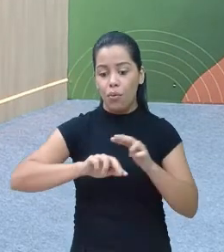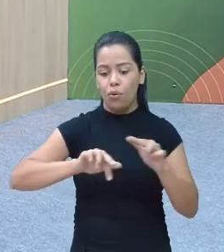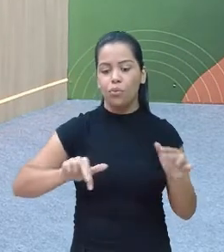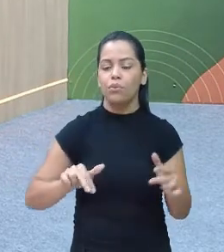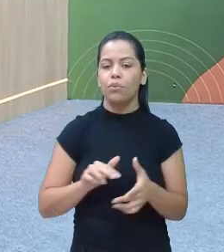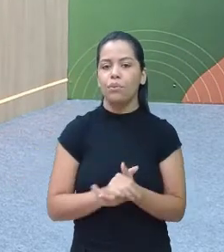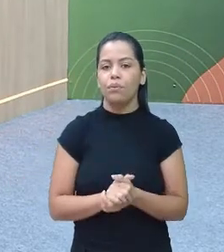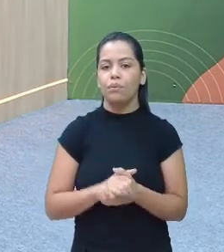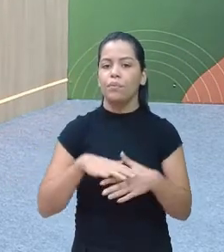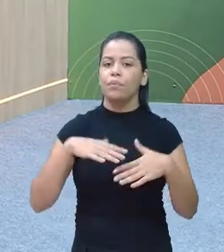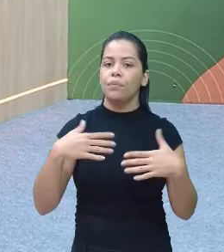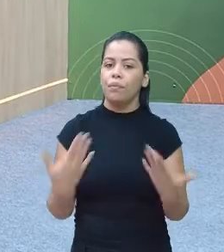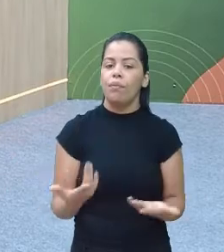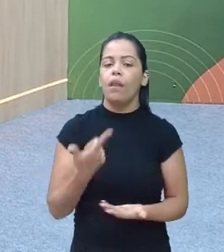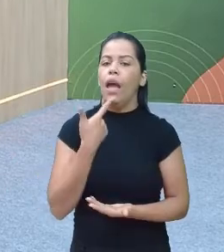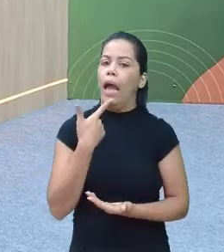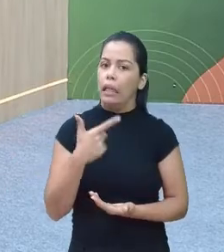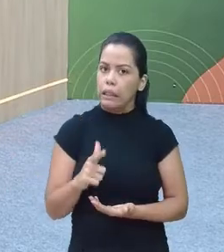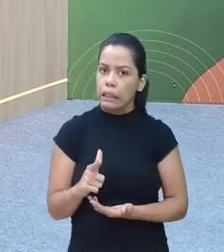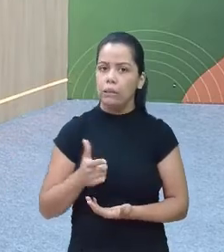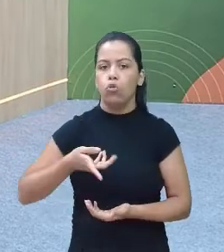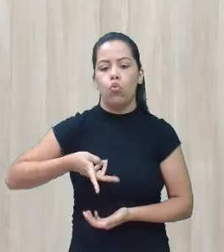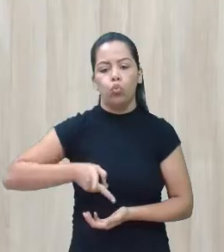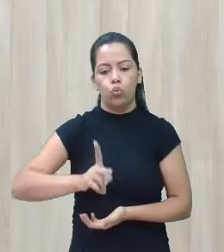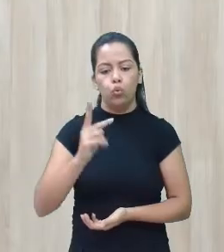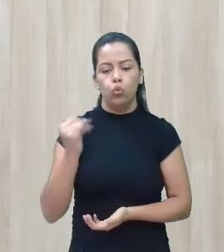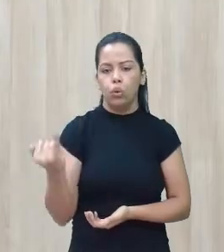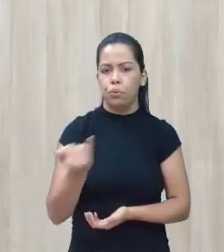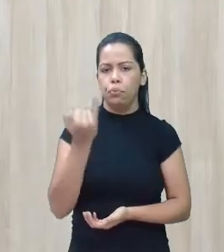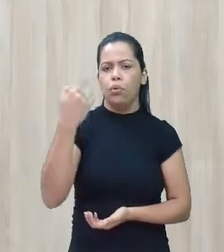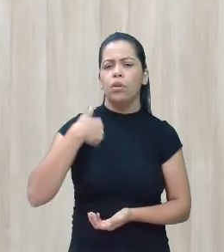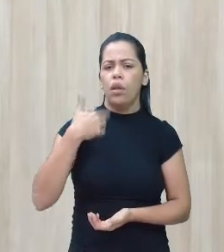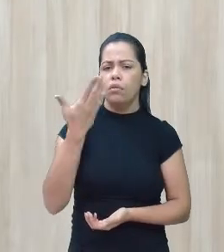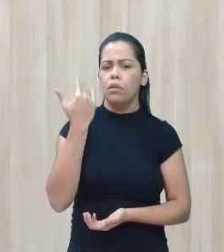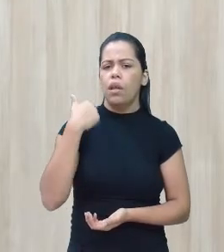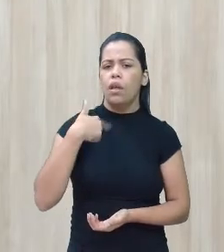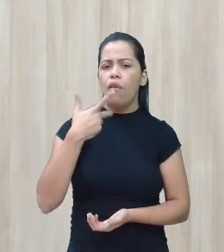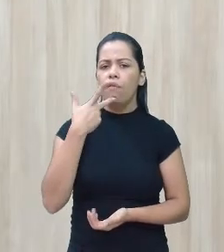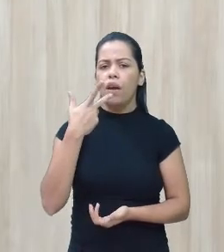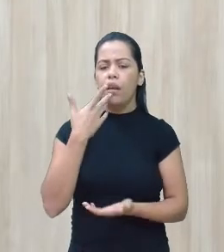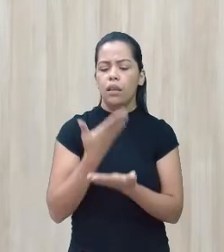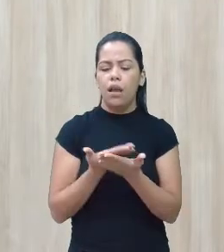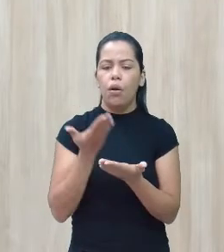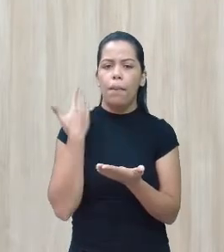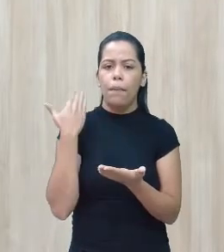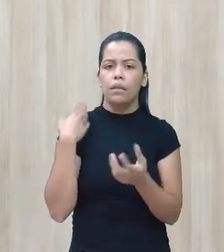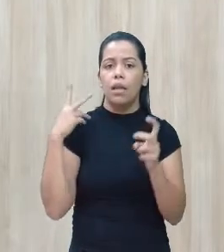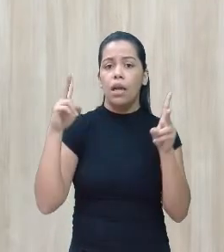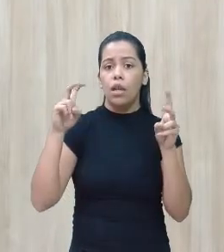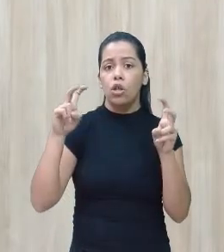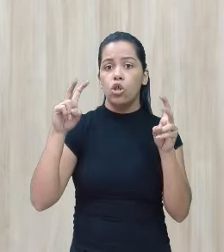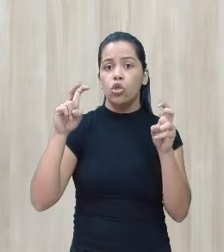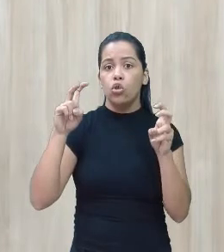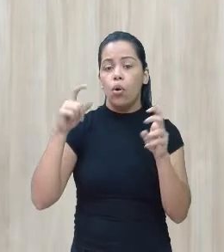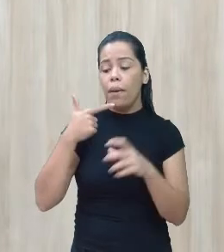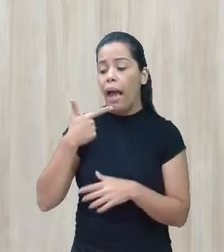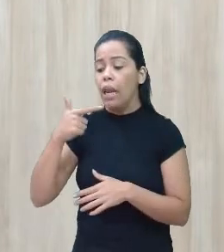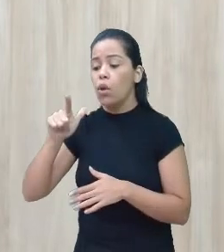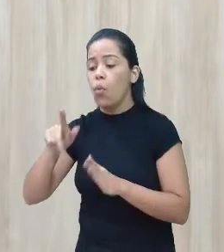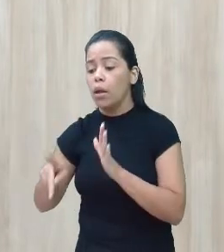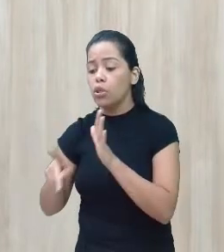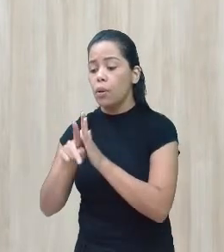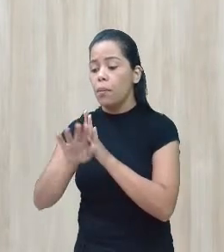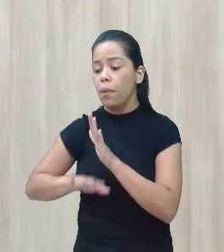A língua ainda é importante. E eu sei que eu falei na aula passada sobre o internetês e como a língua se adapta, e